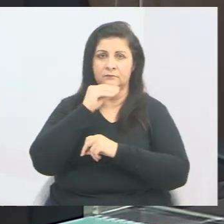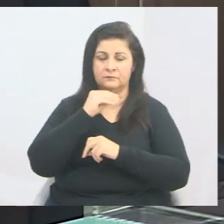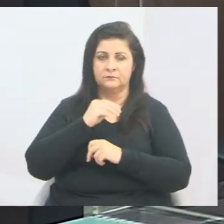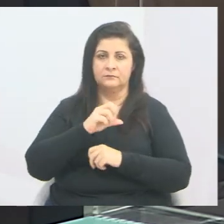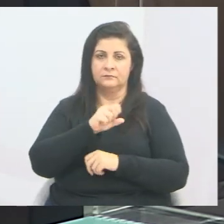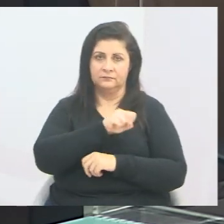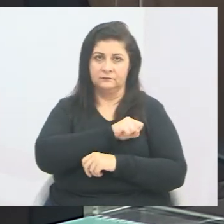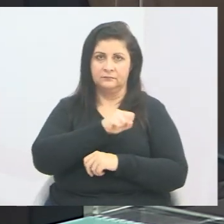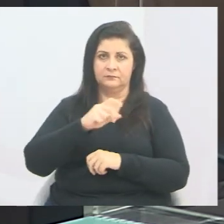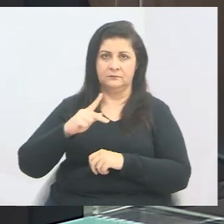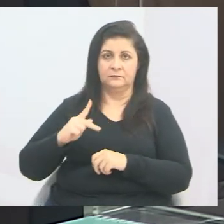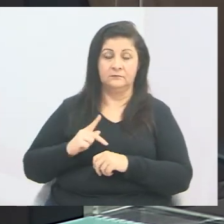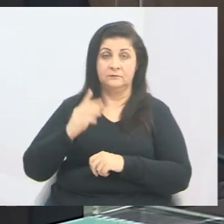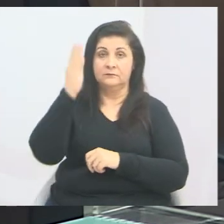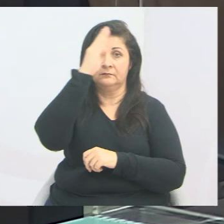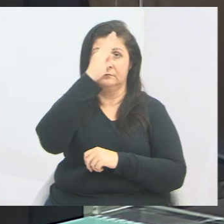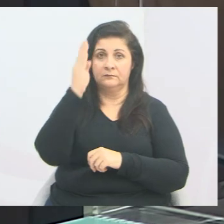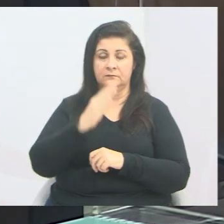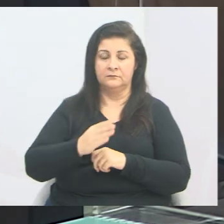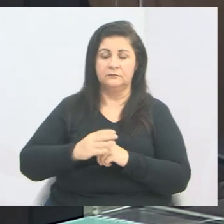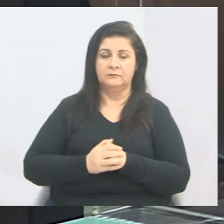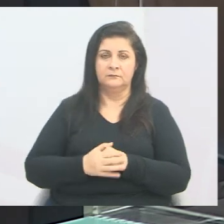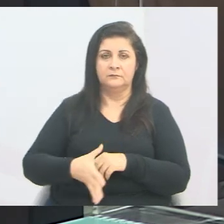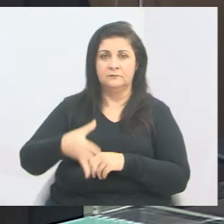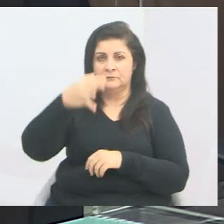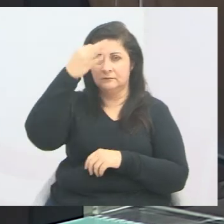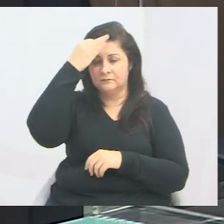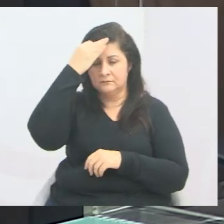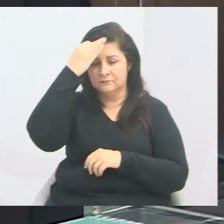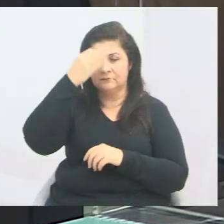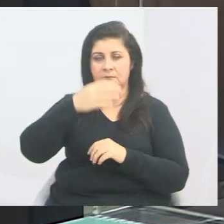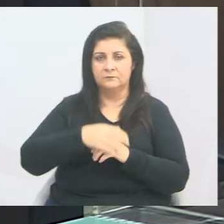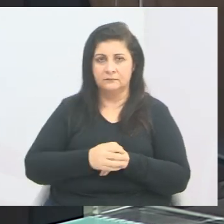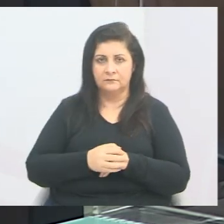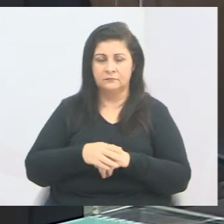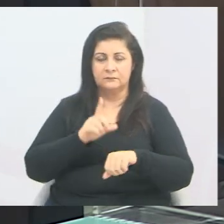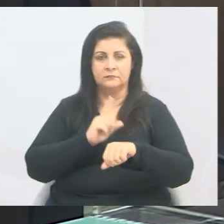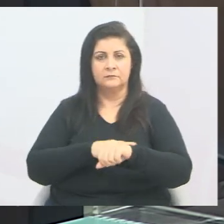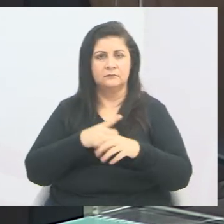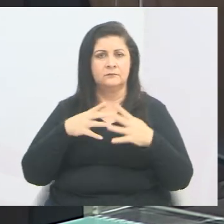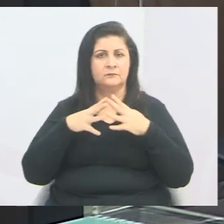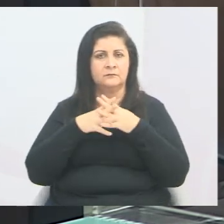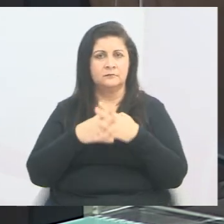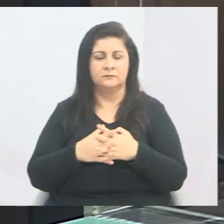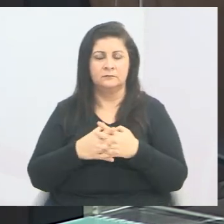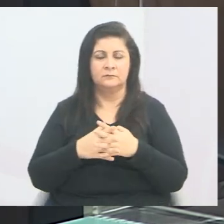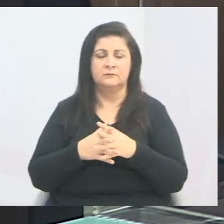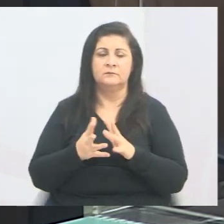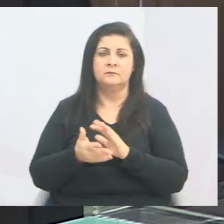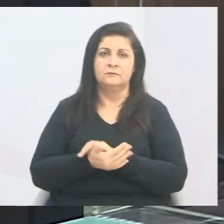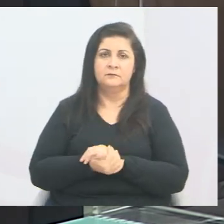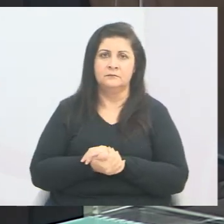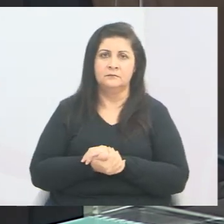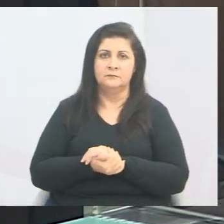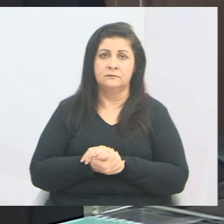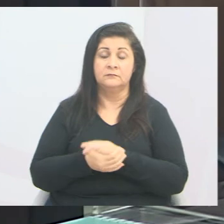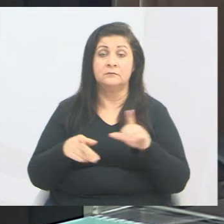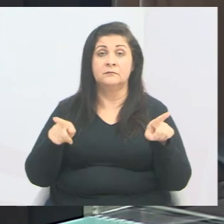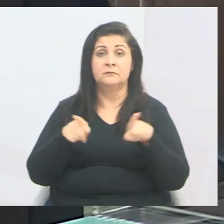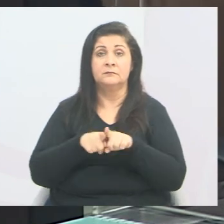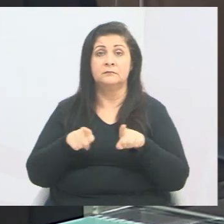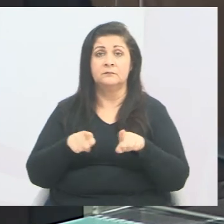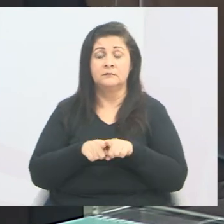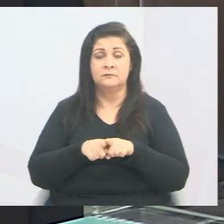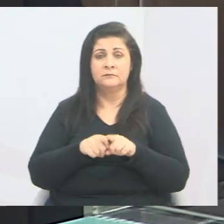públicos do Brasil que compreendem esse momento difícil e que também